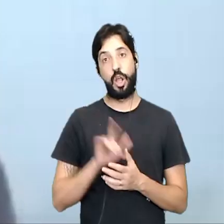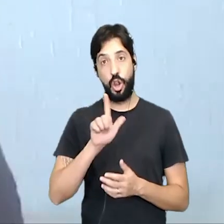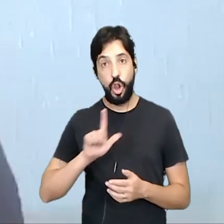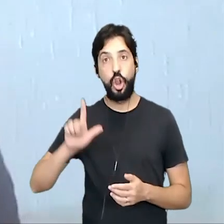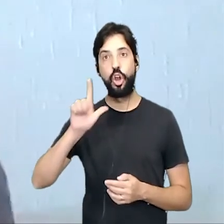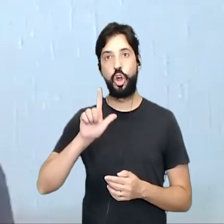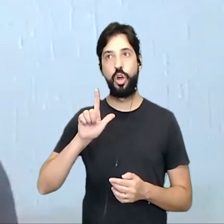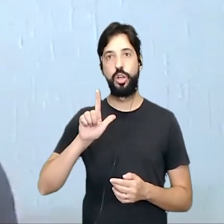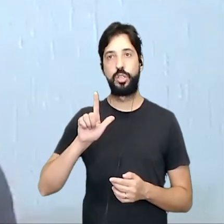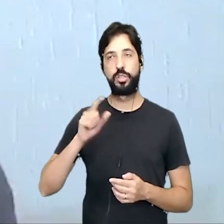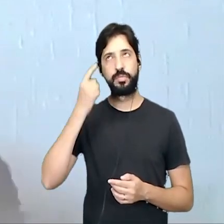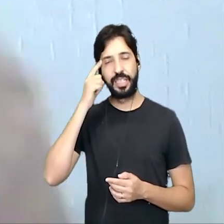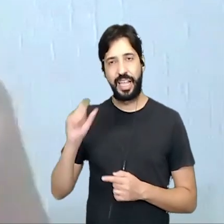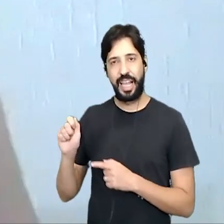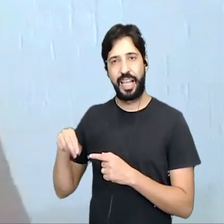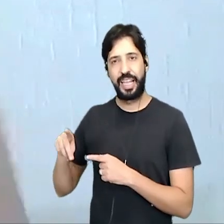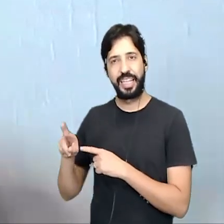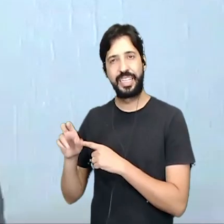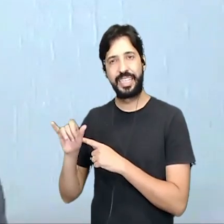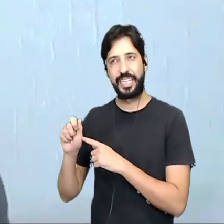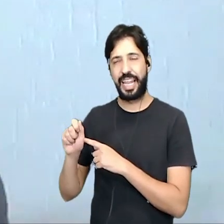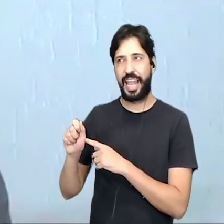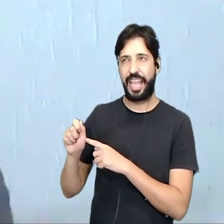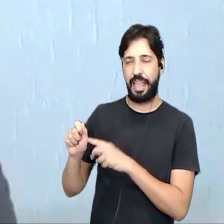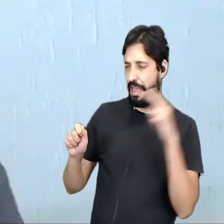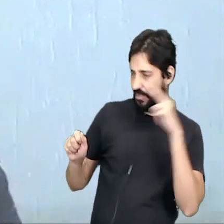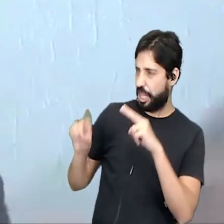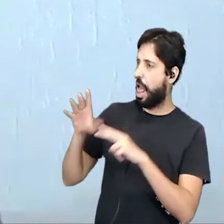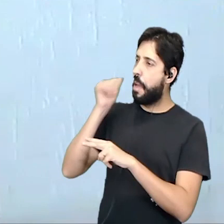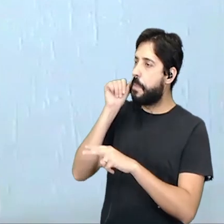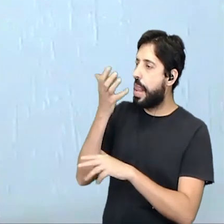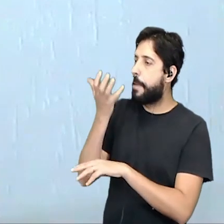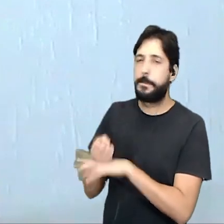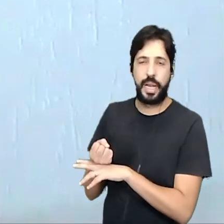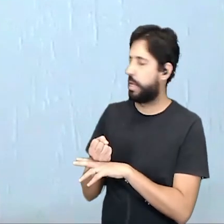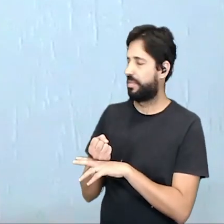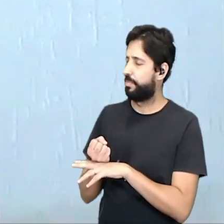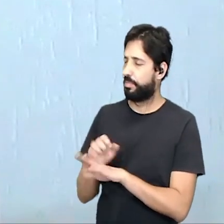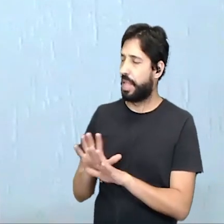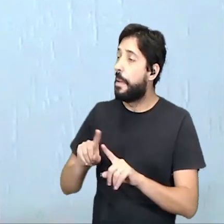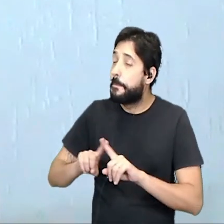Ótimo. E nenhum de nós, é claro, ficava pensando que a Andréia era a mulher branca.